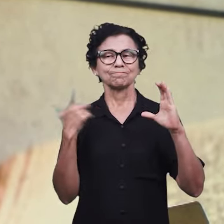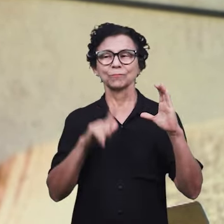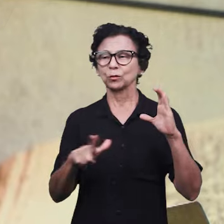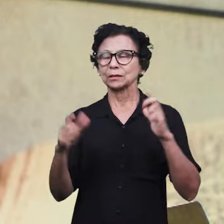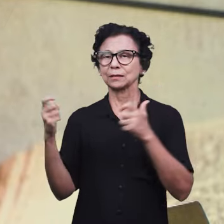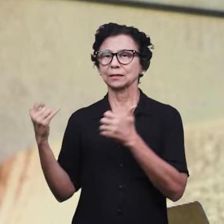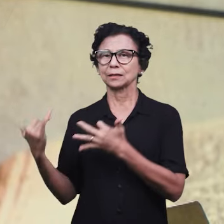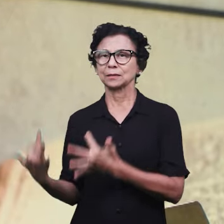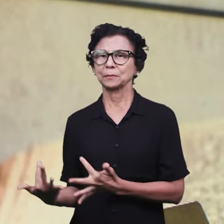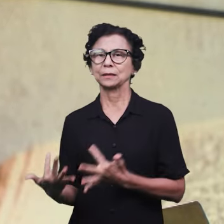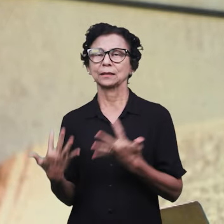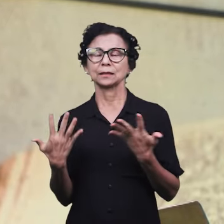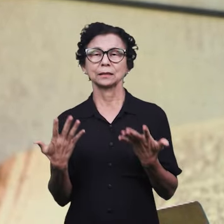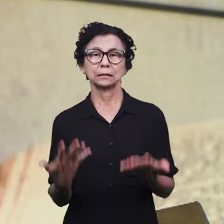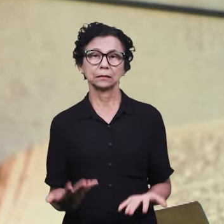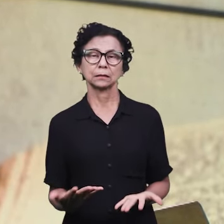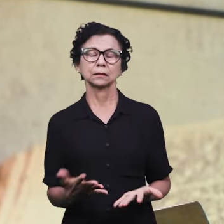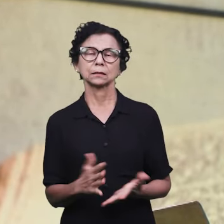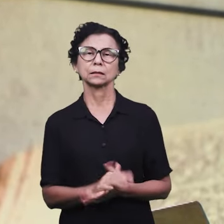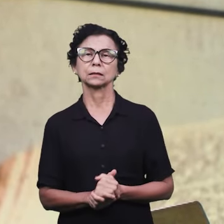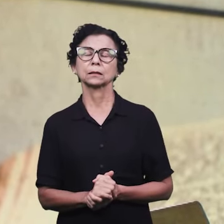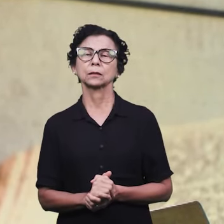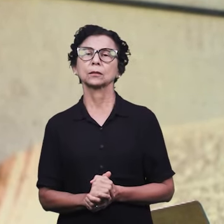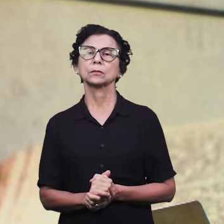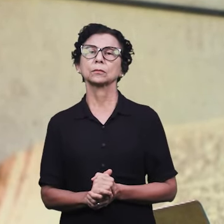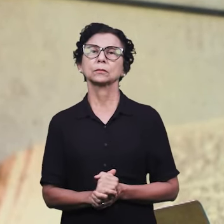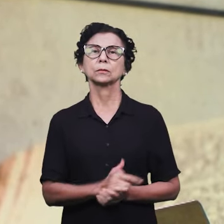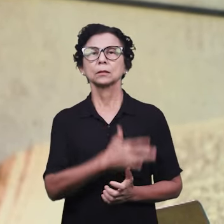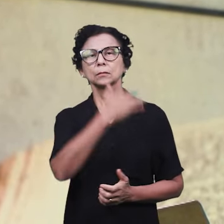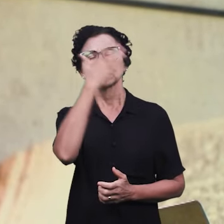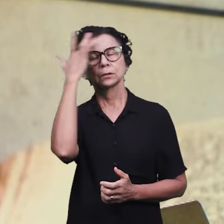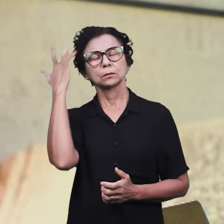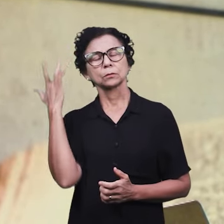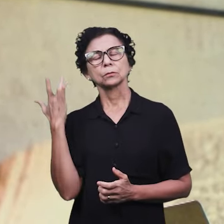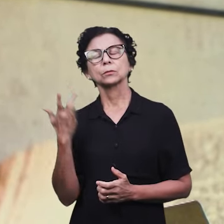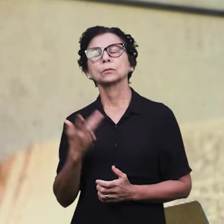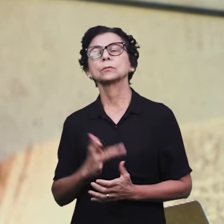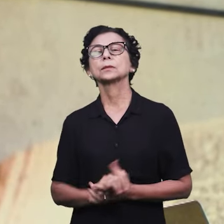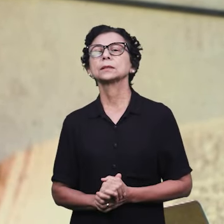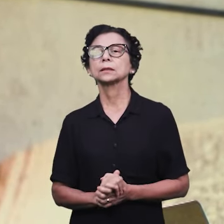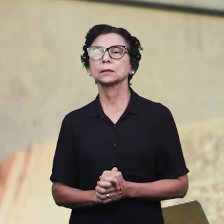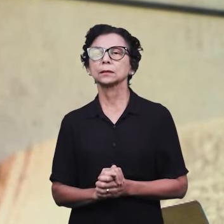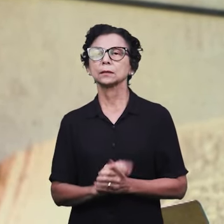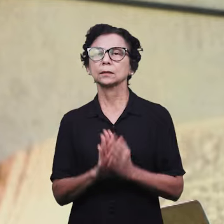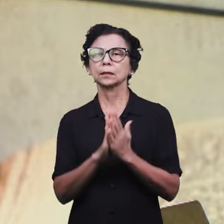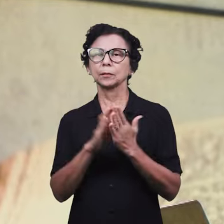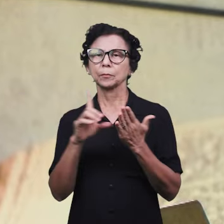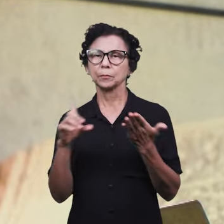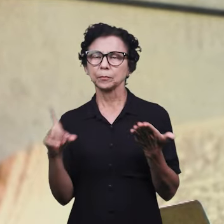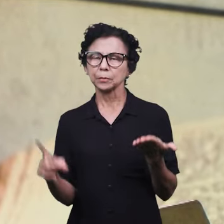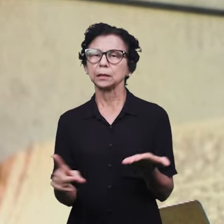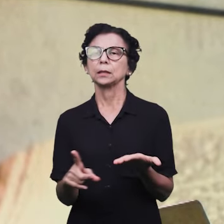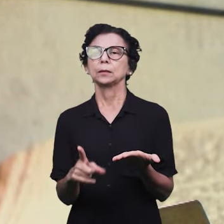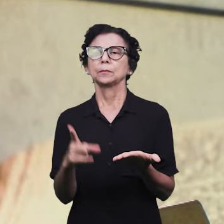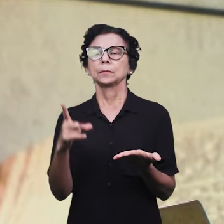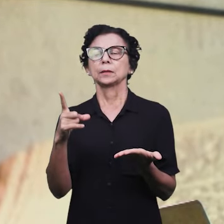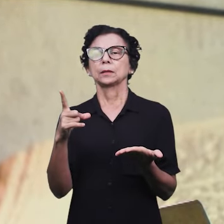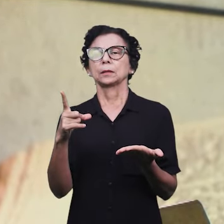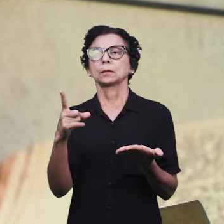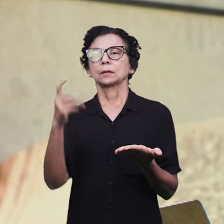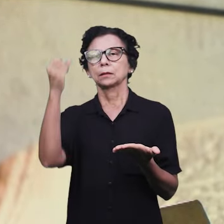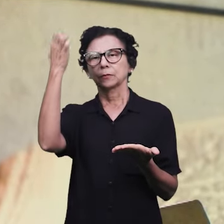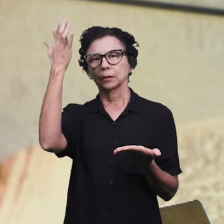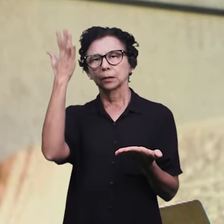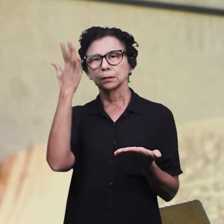que tem buscado, né, a revelação, a palavra, ele vai aprender o que a